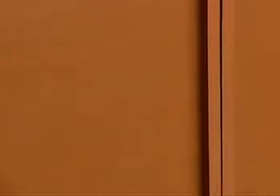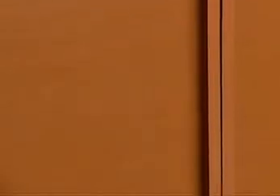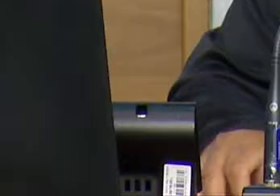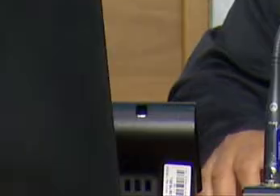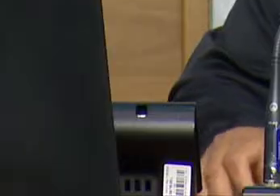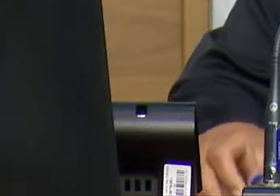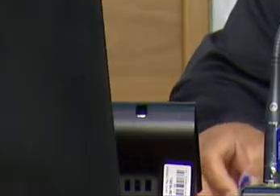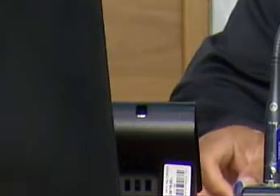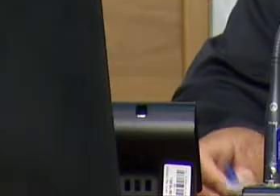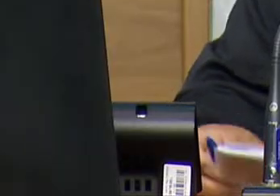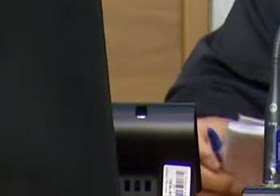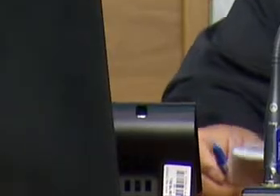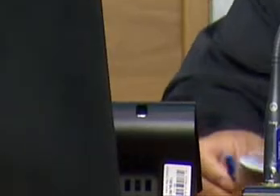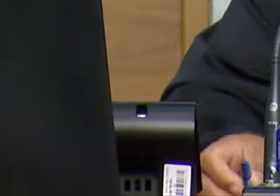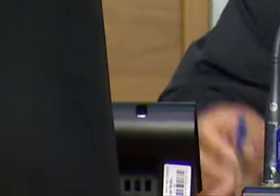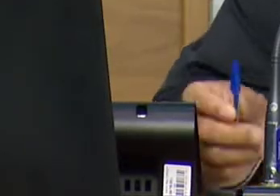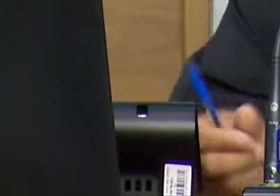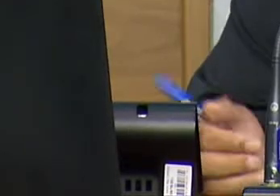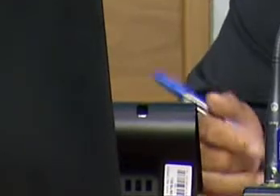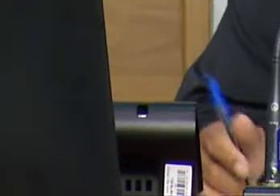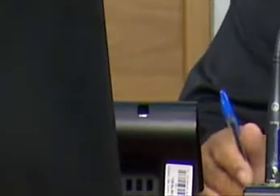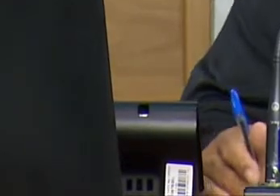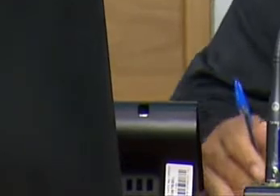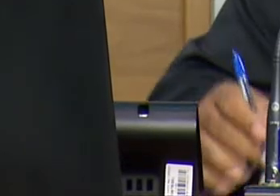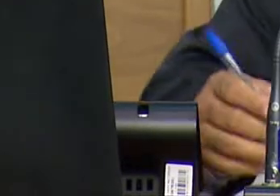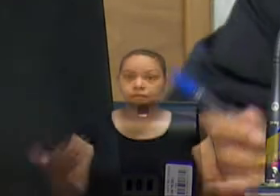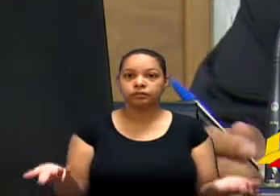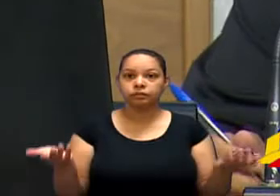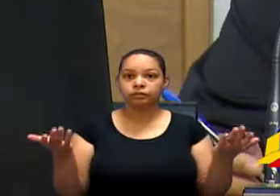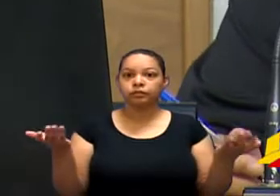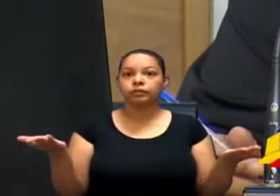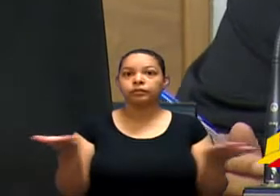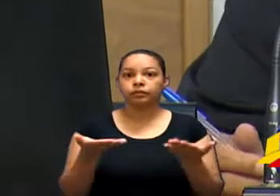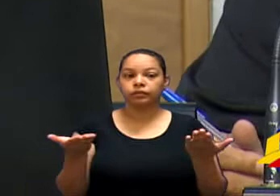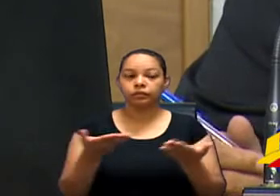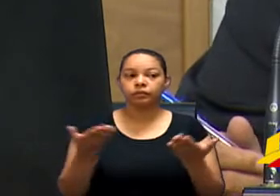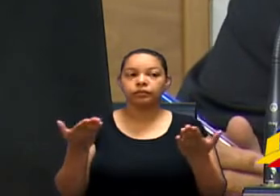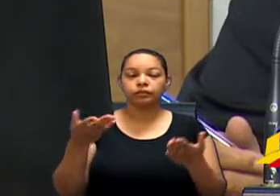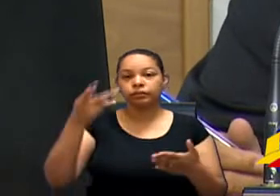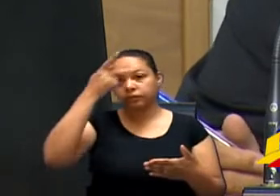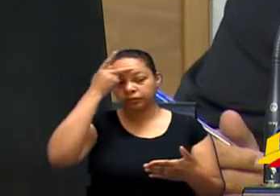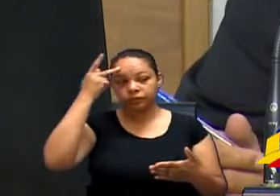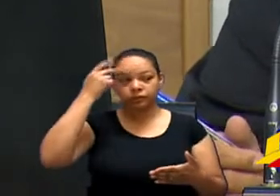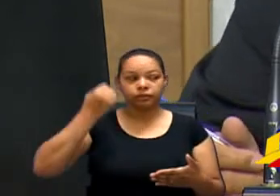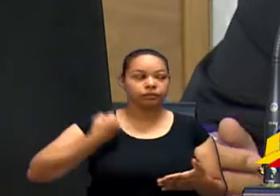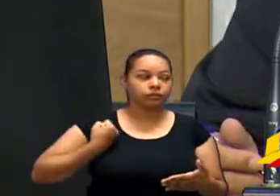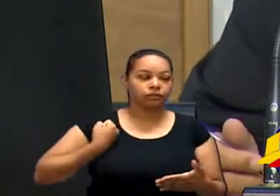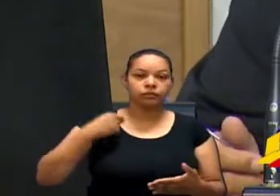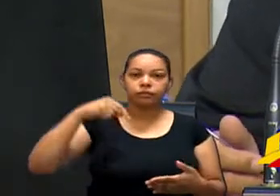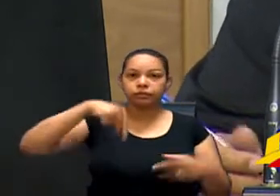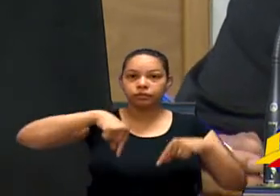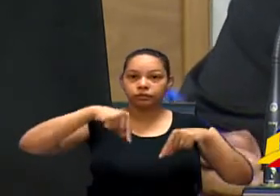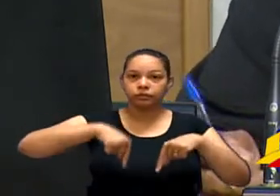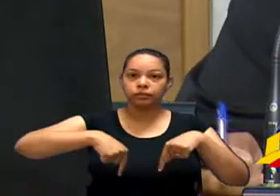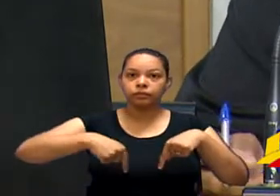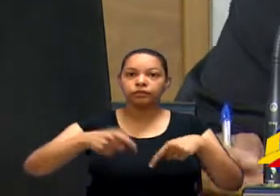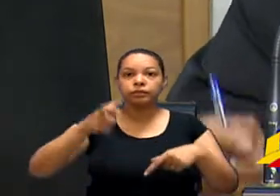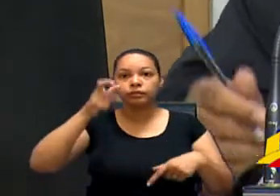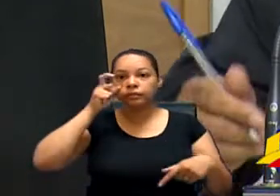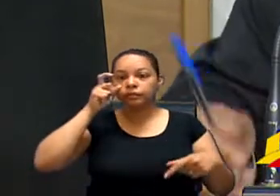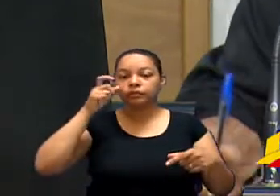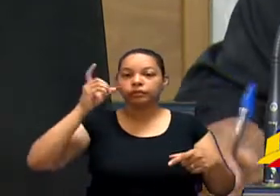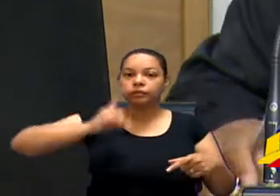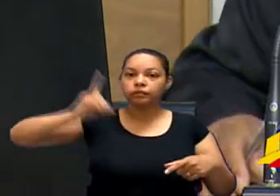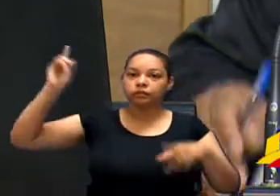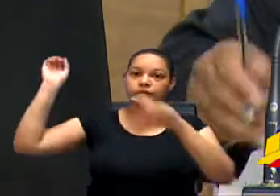Bom dia a todos tendo o nome regimental da cara aberto nosso trabalho que Deus possa abençoar cada